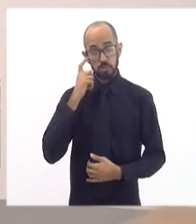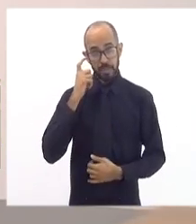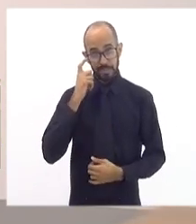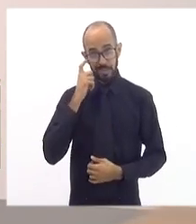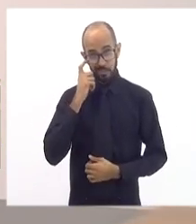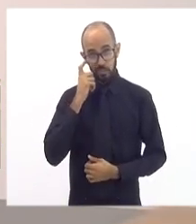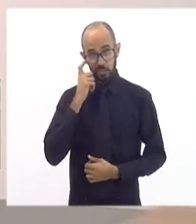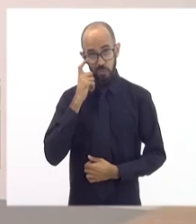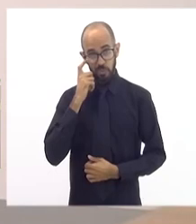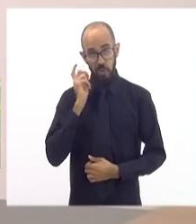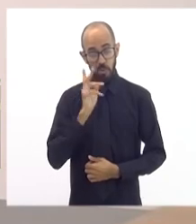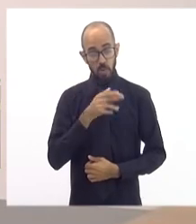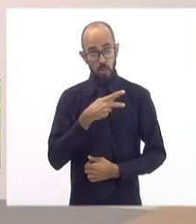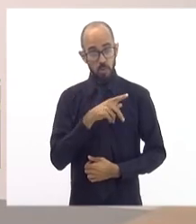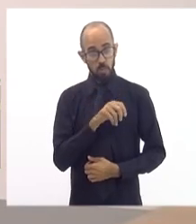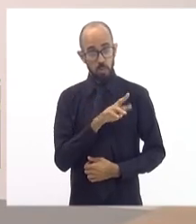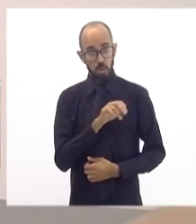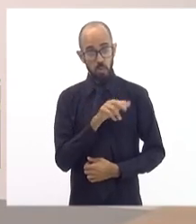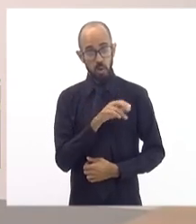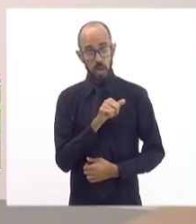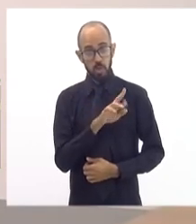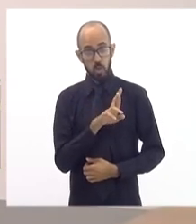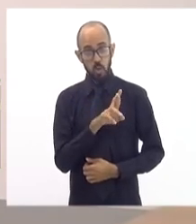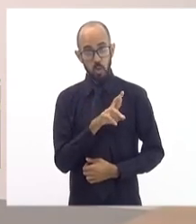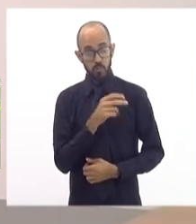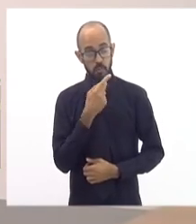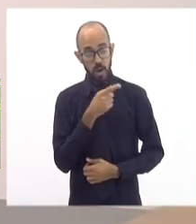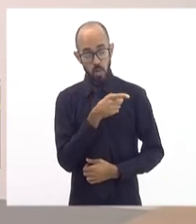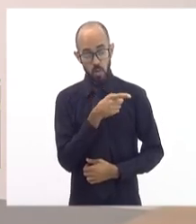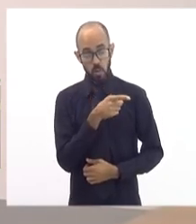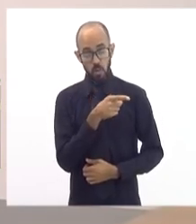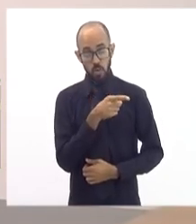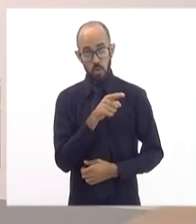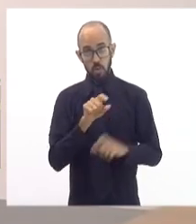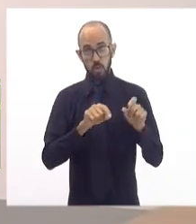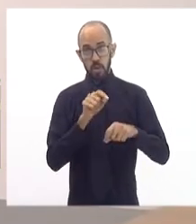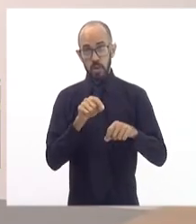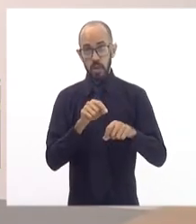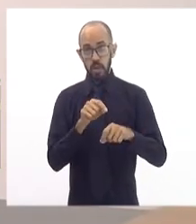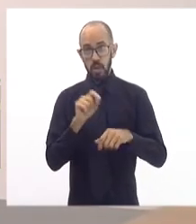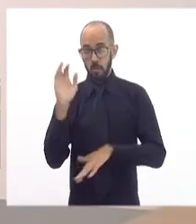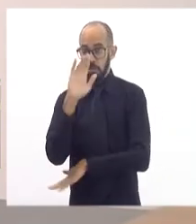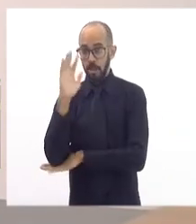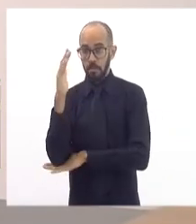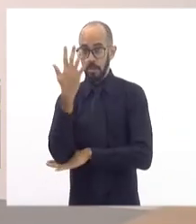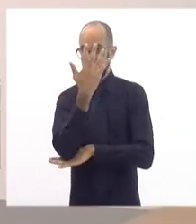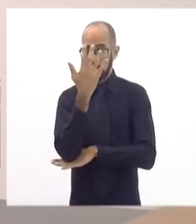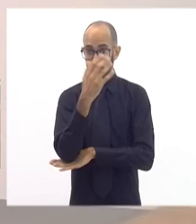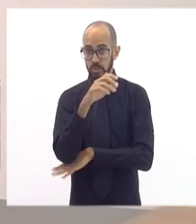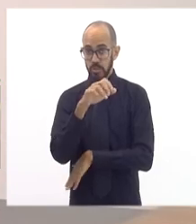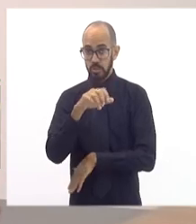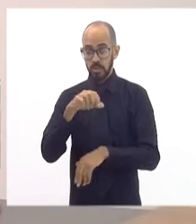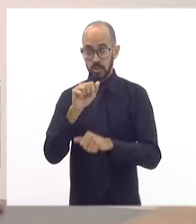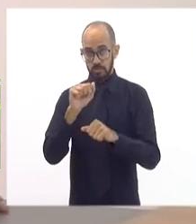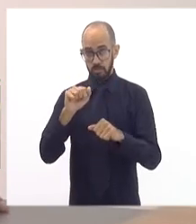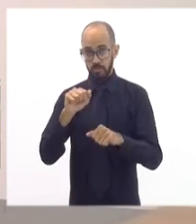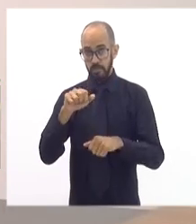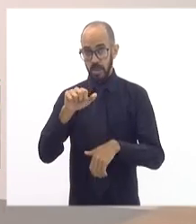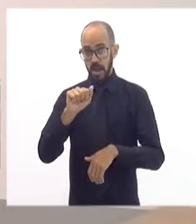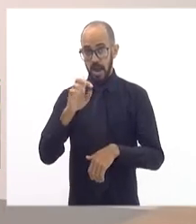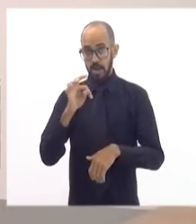procurador falou em toda essa questão ambiental que o bioma mata atlântica está todo ali representado naquela